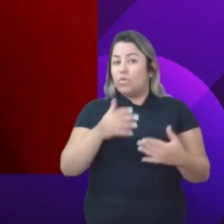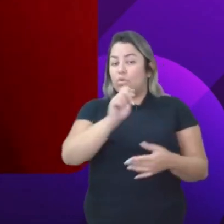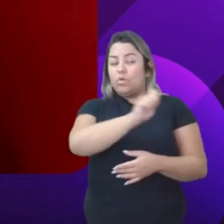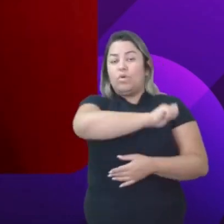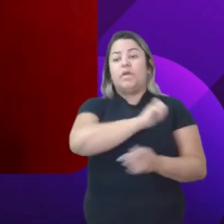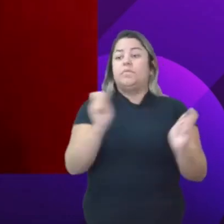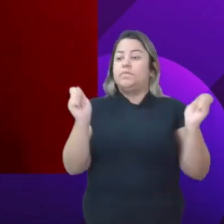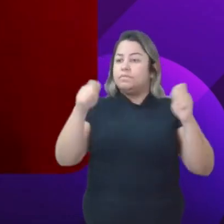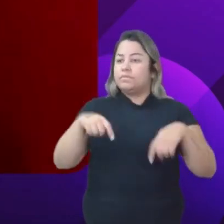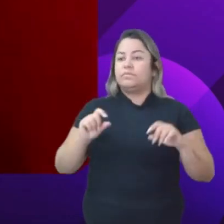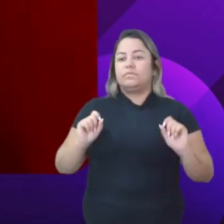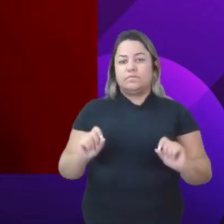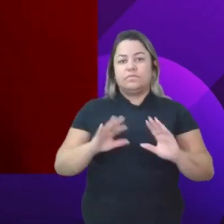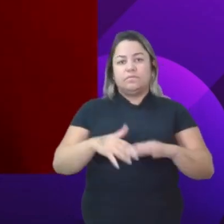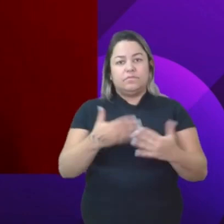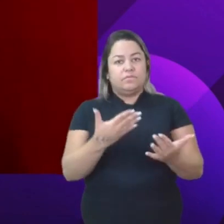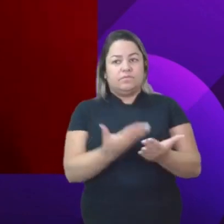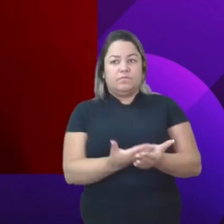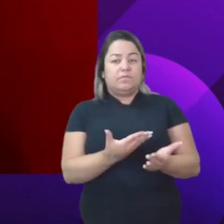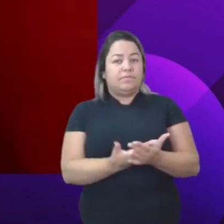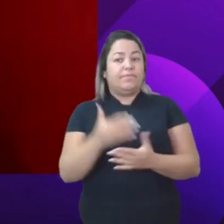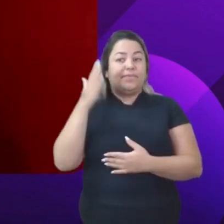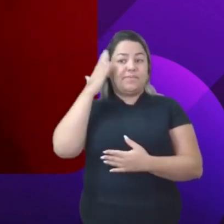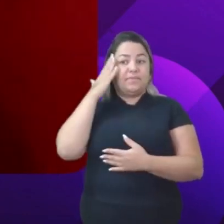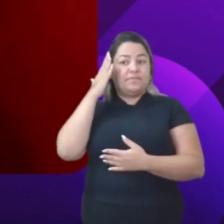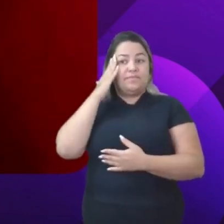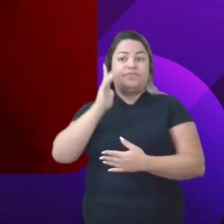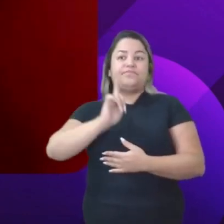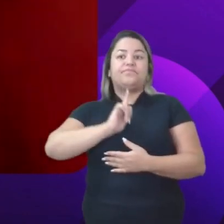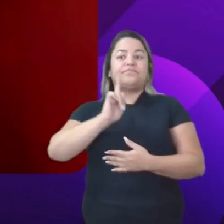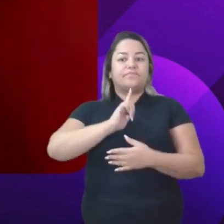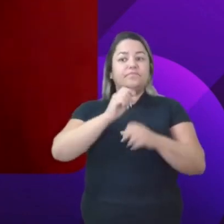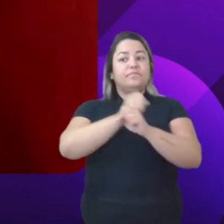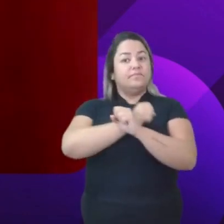É necessário que a escola ela saiba que existem